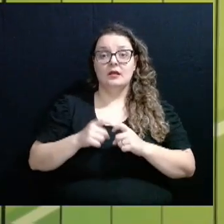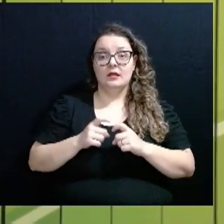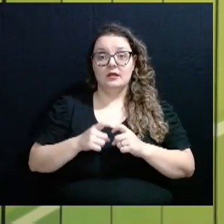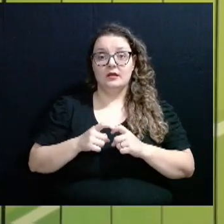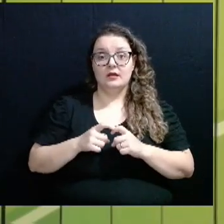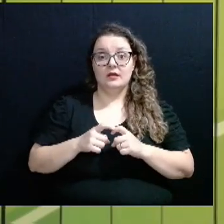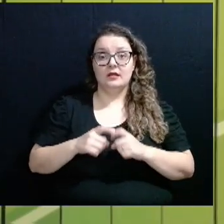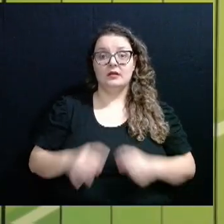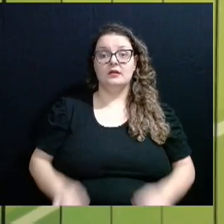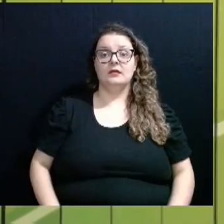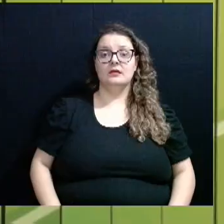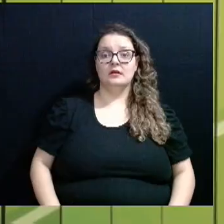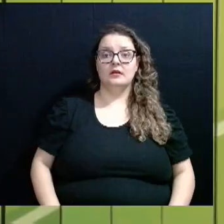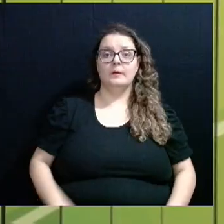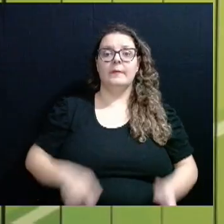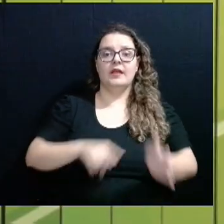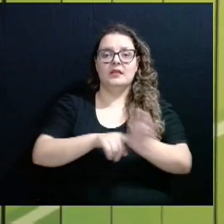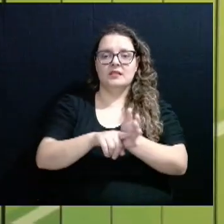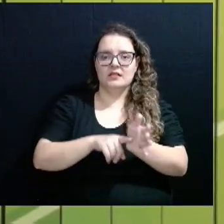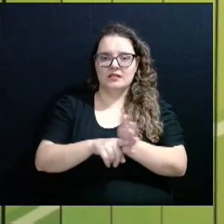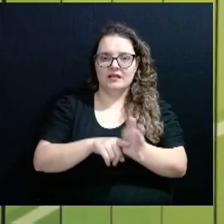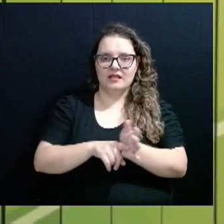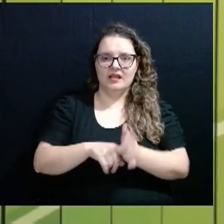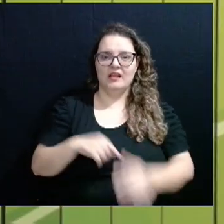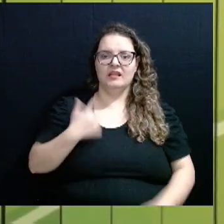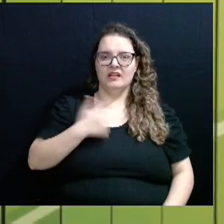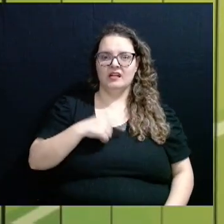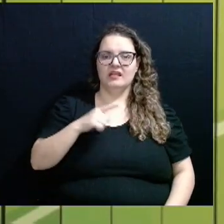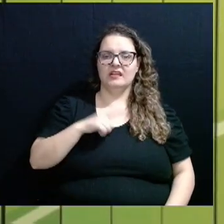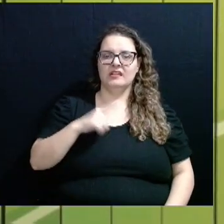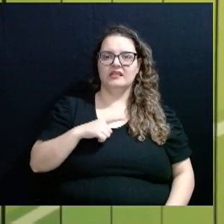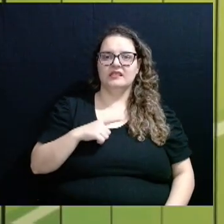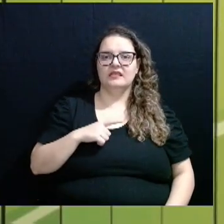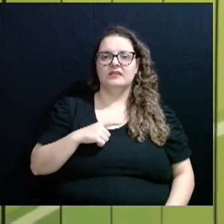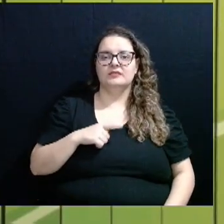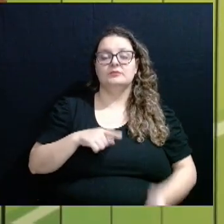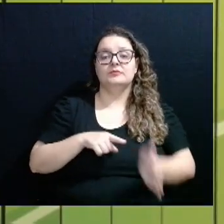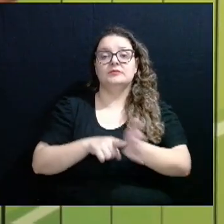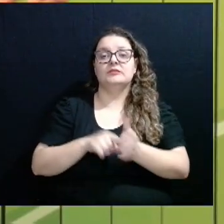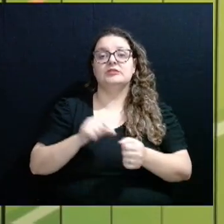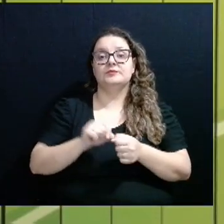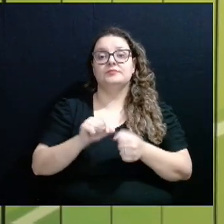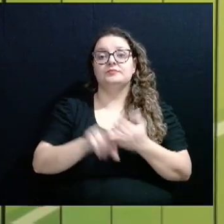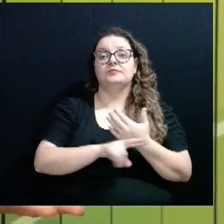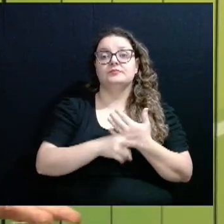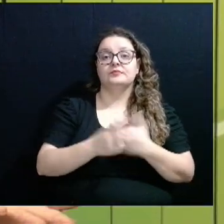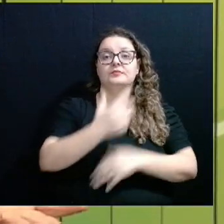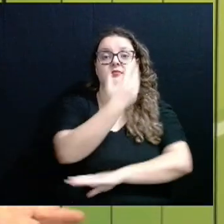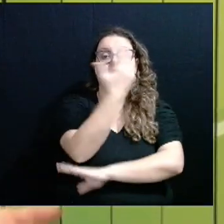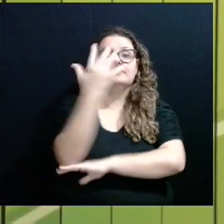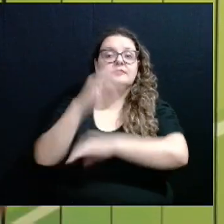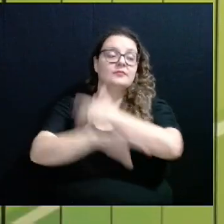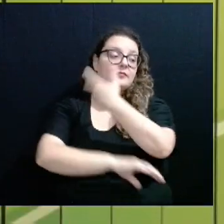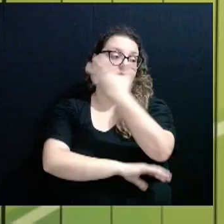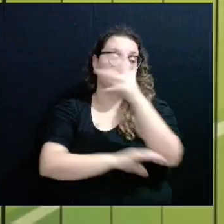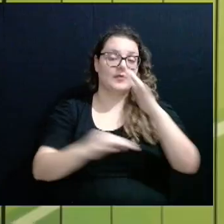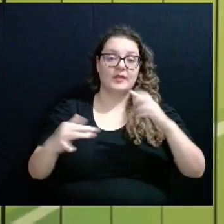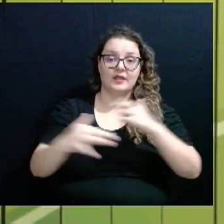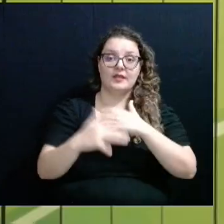médicas, pesquisadora. Nós temos aí uma pesquisa que ela fez sobre os efeitos de florestas urbanas na saúde